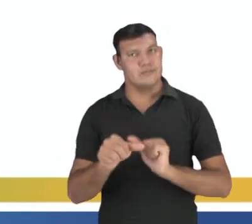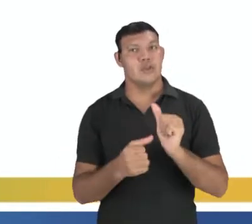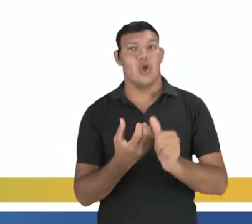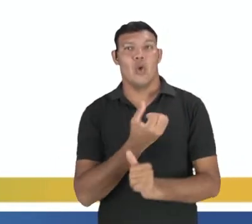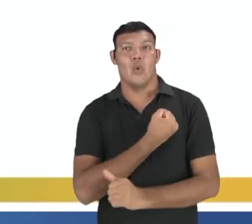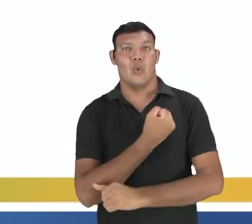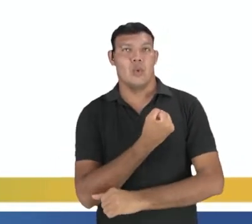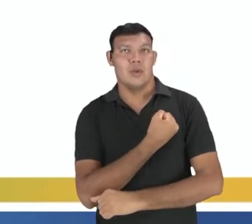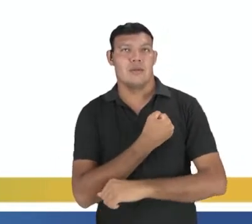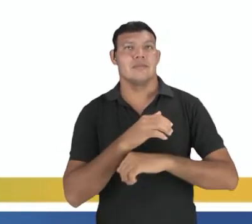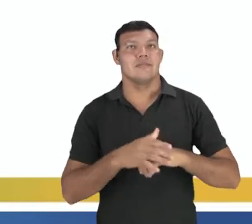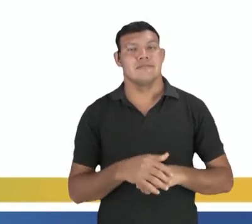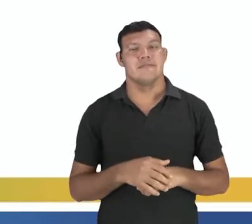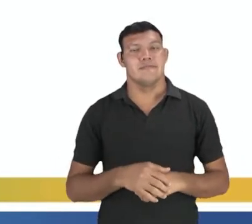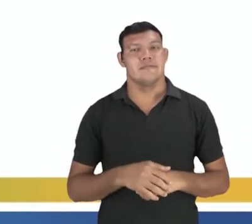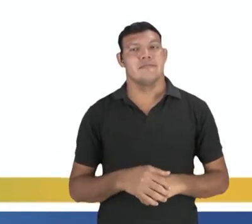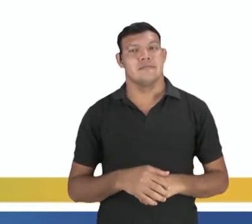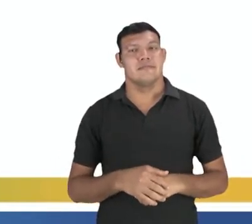termos são